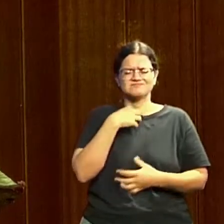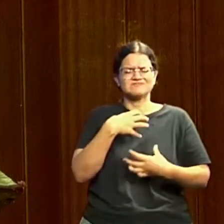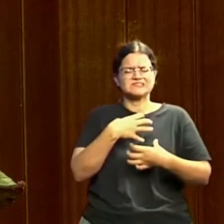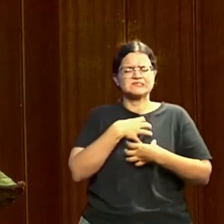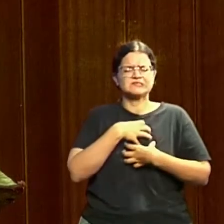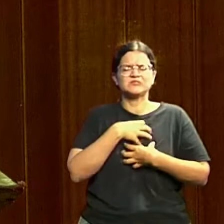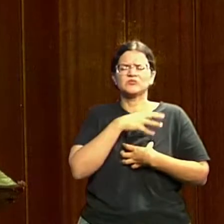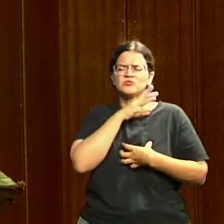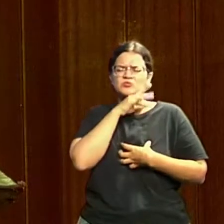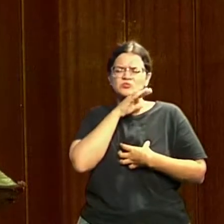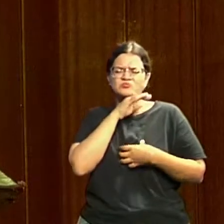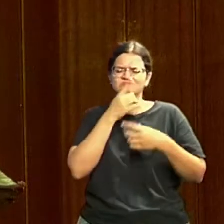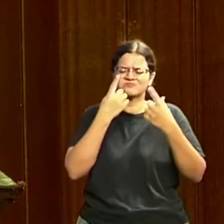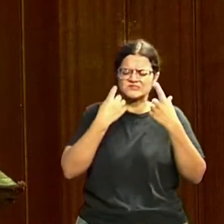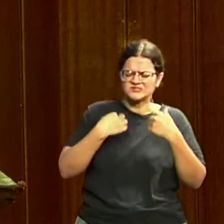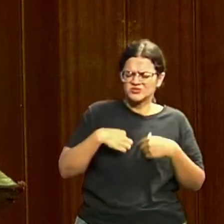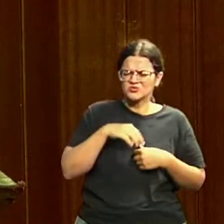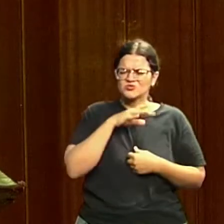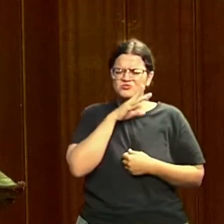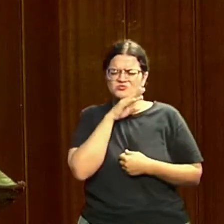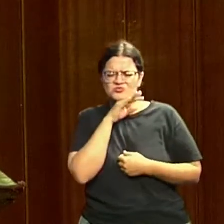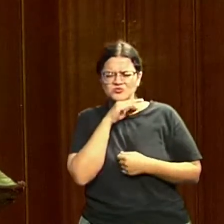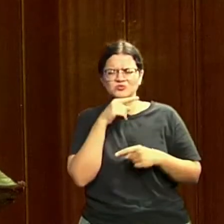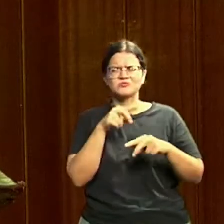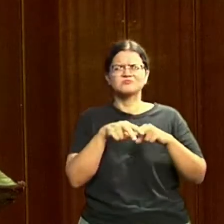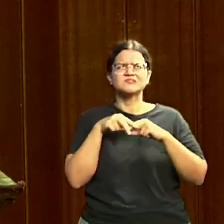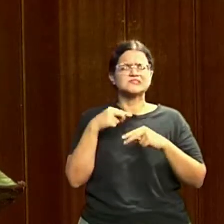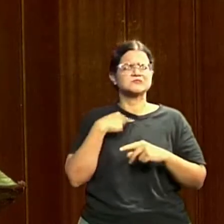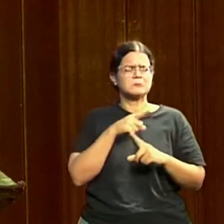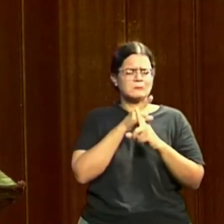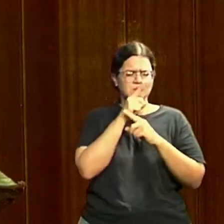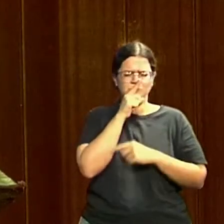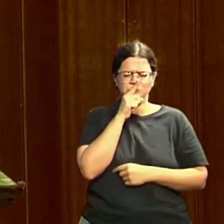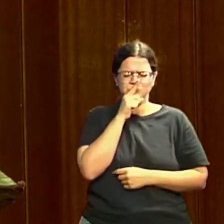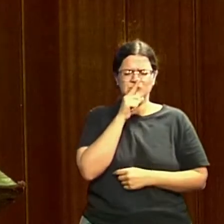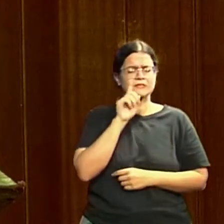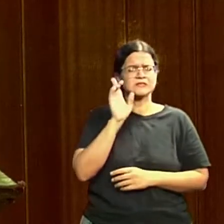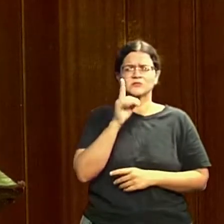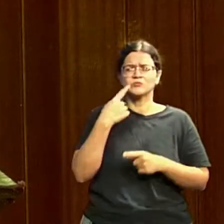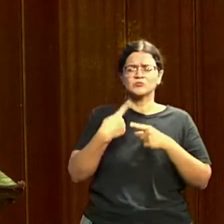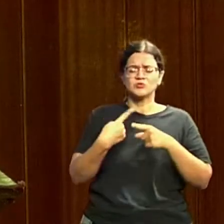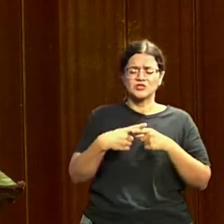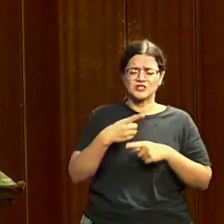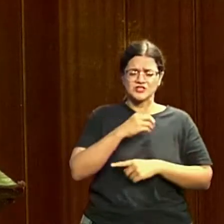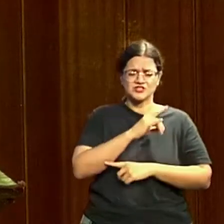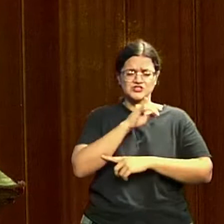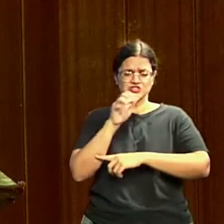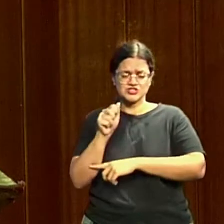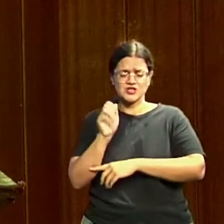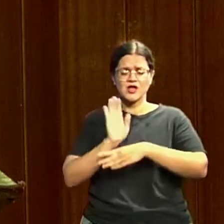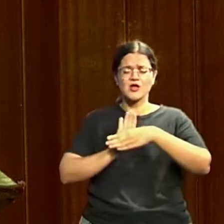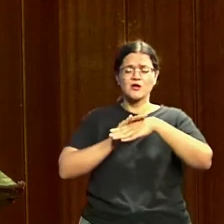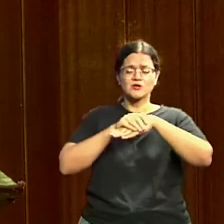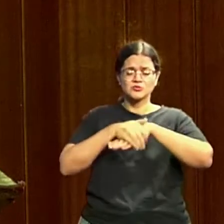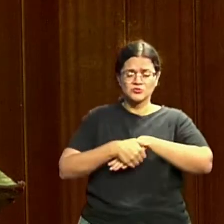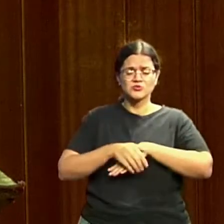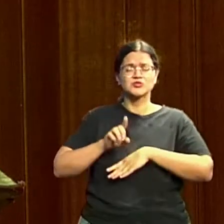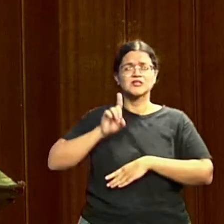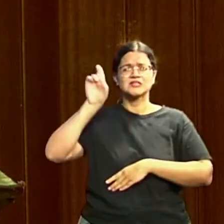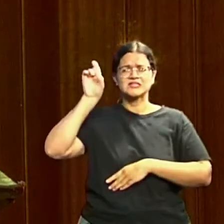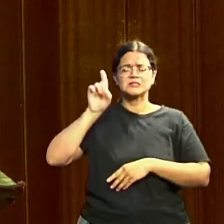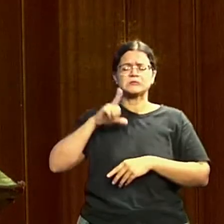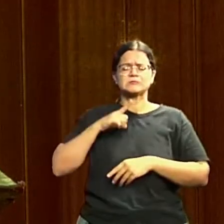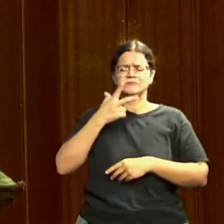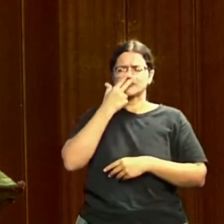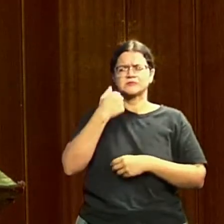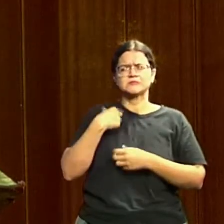ossos pelo meu bramido durante todo o dia, porque de dia e de noite a tua mão